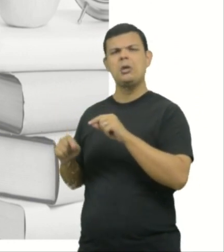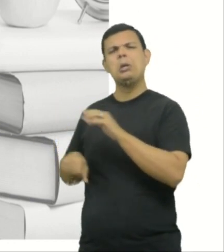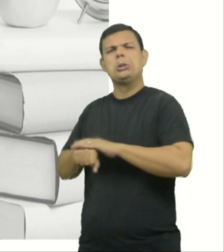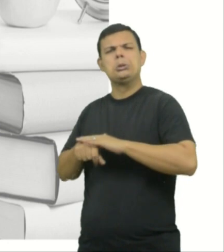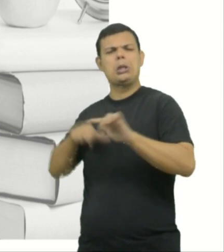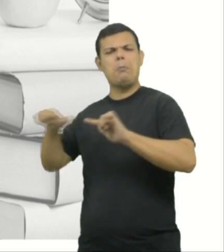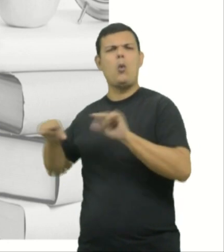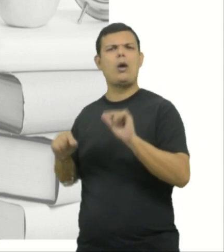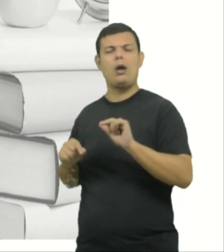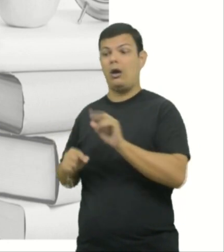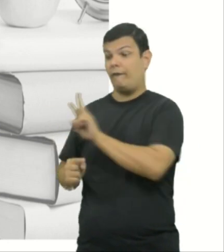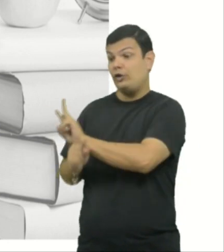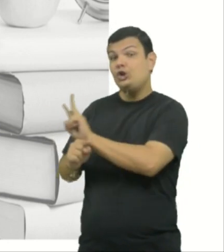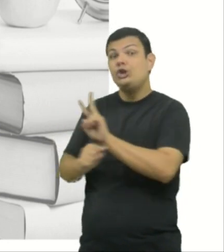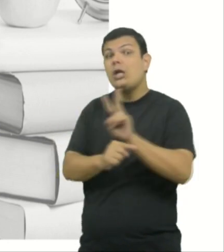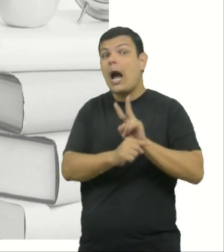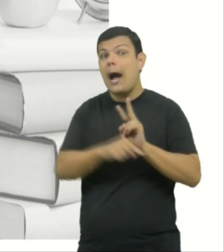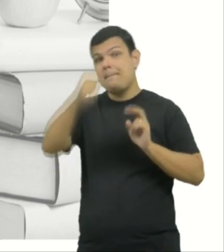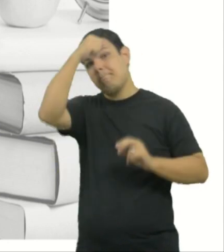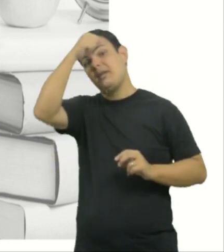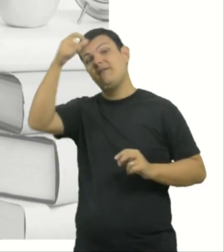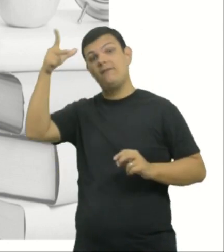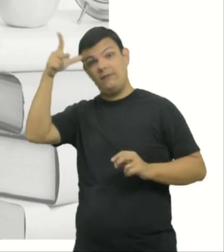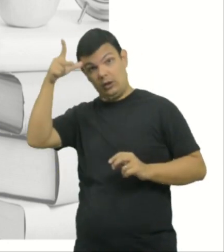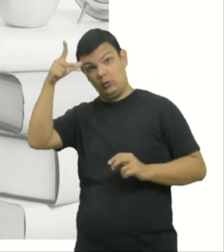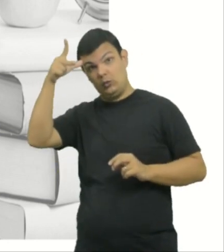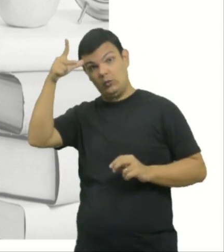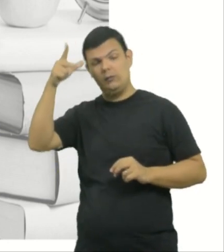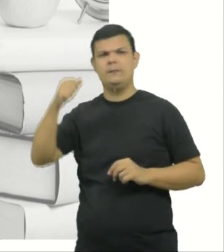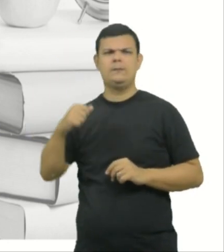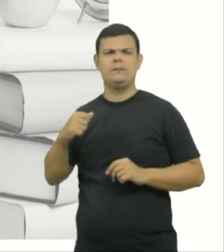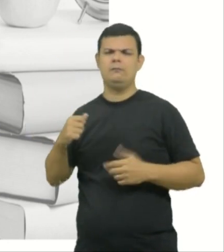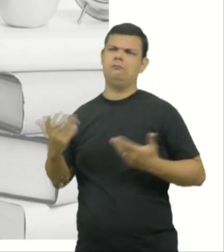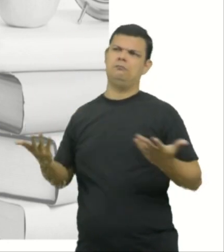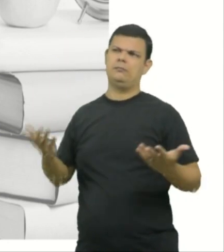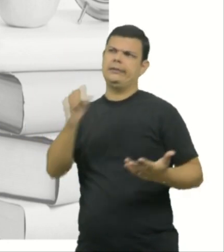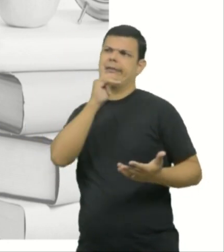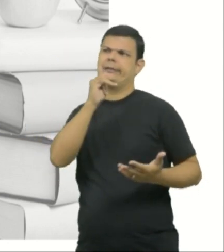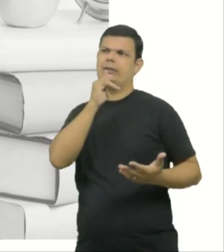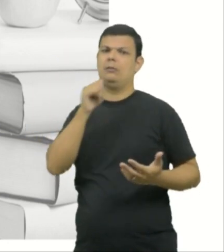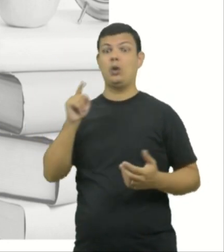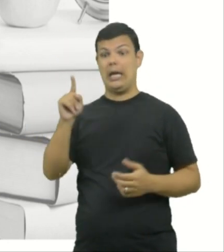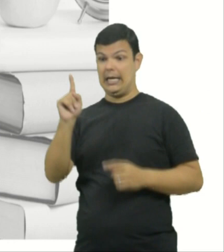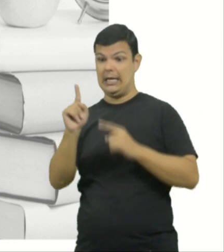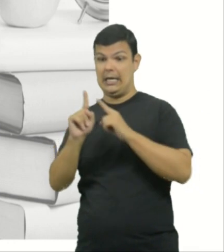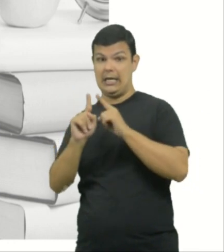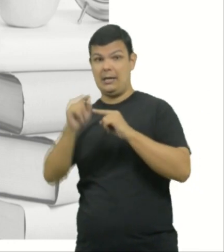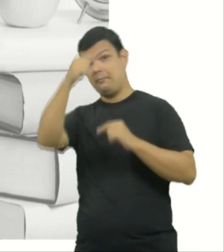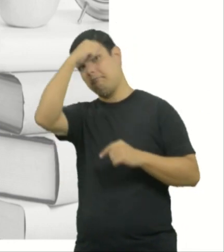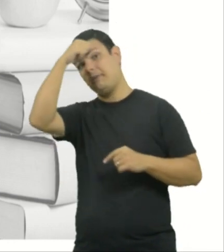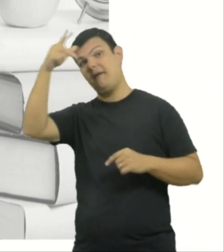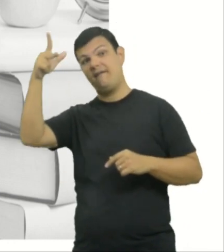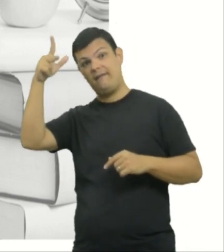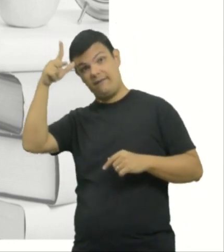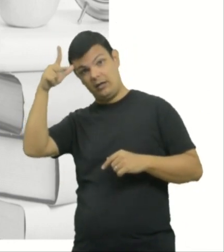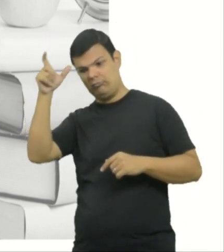vereador? Fiscalizar o prefeito. Então o prefeito não pode tomar uma atitude, fazer... já sei, o prefeito vai pensar